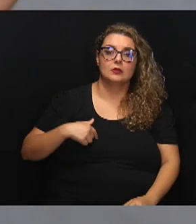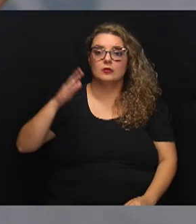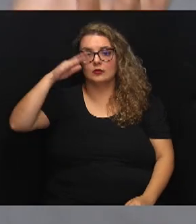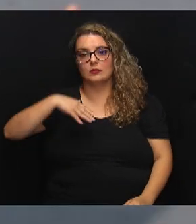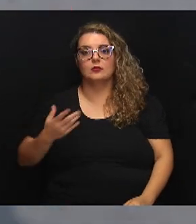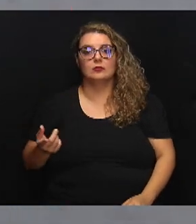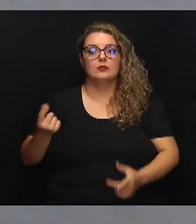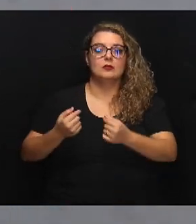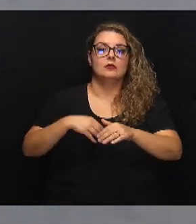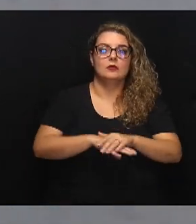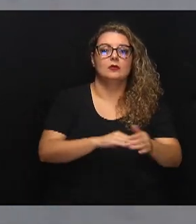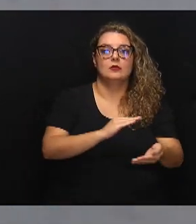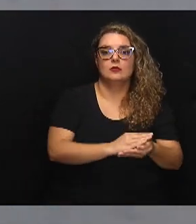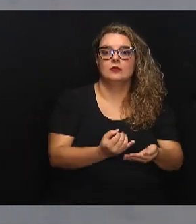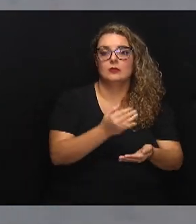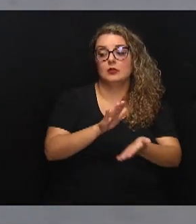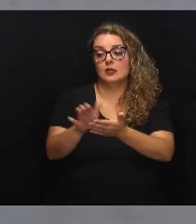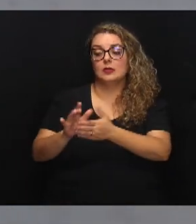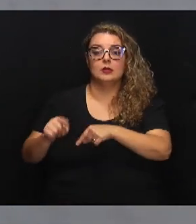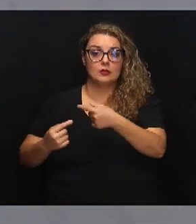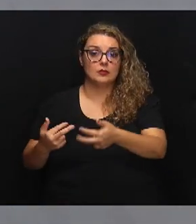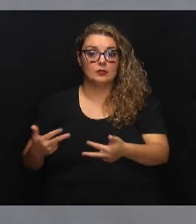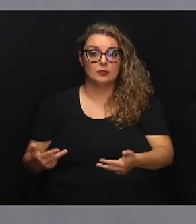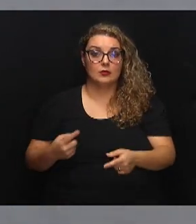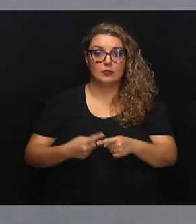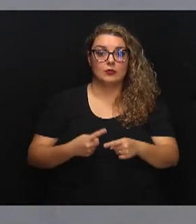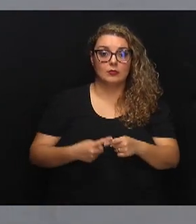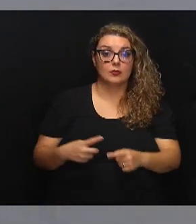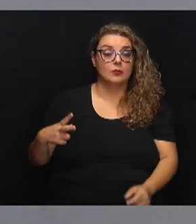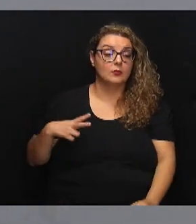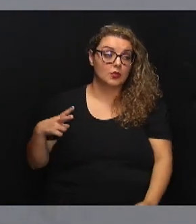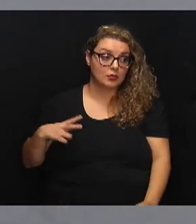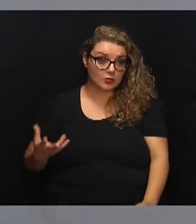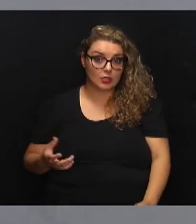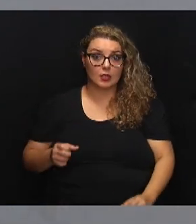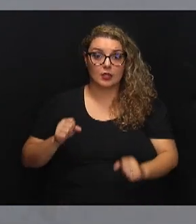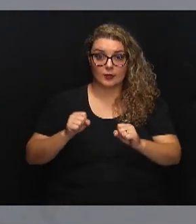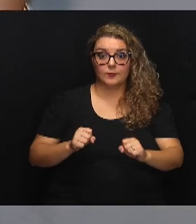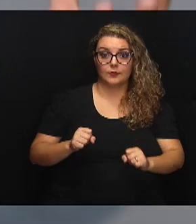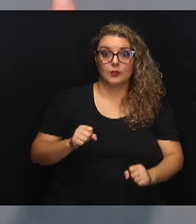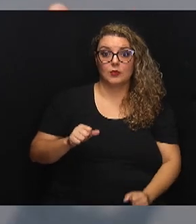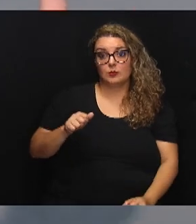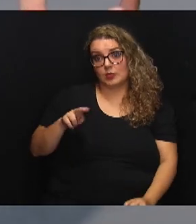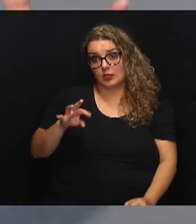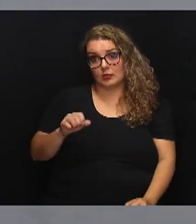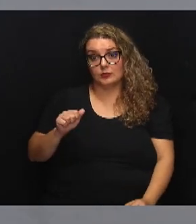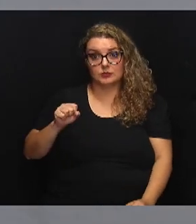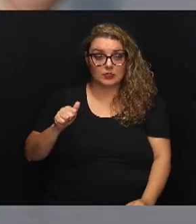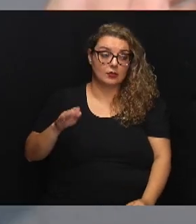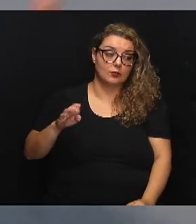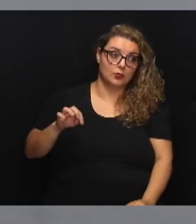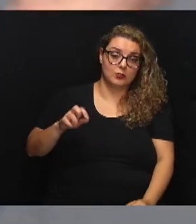que era importante e gasto por outra coisa, porque é muito individual. Eu posso me auto-sabotar. Diferente quando é finança corporativa, que eu